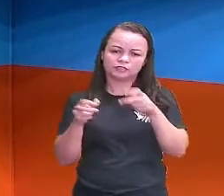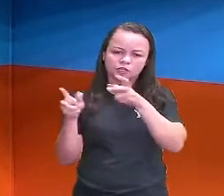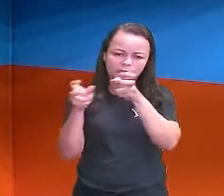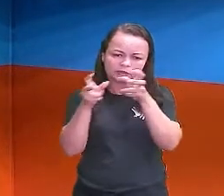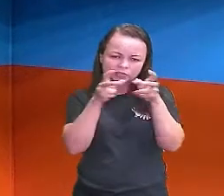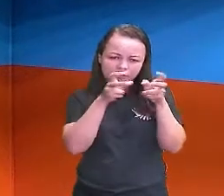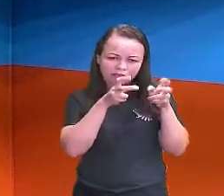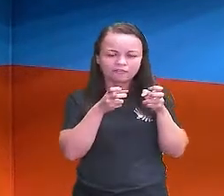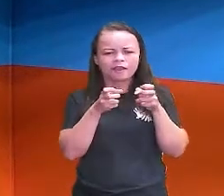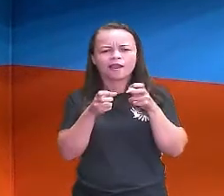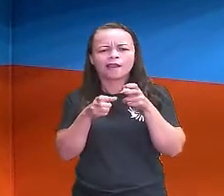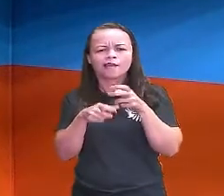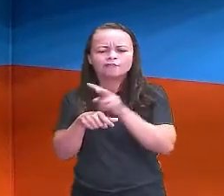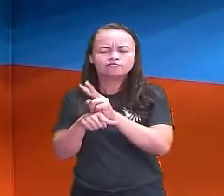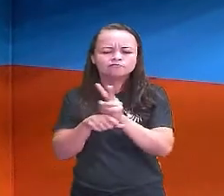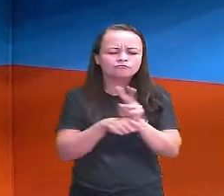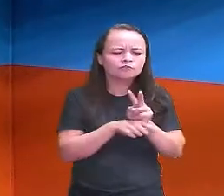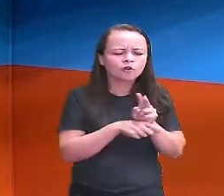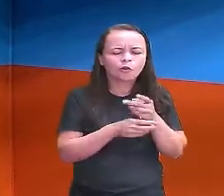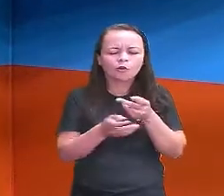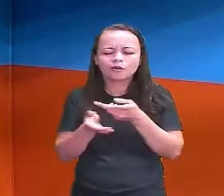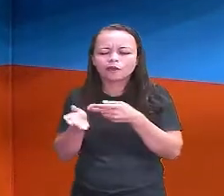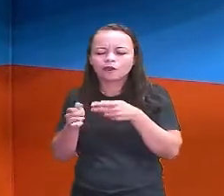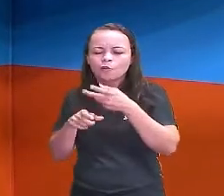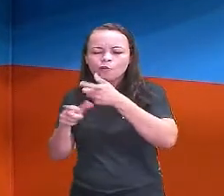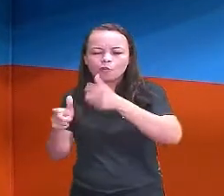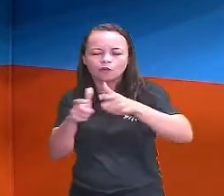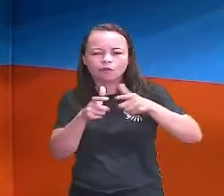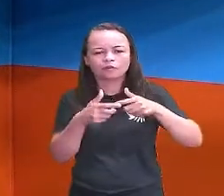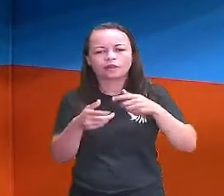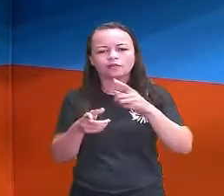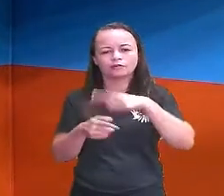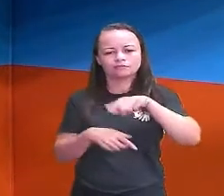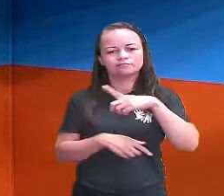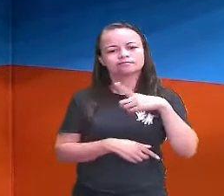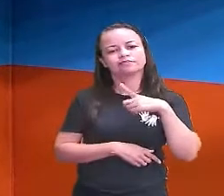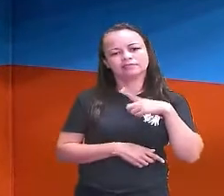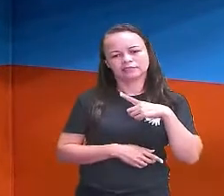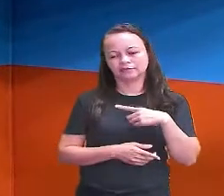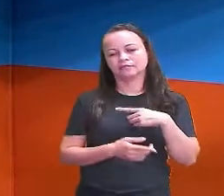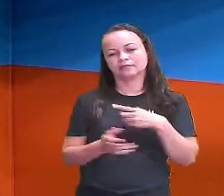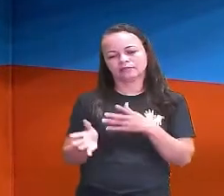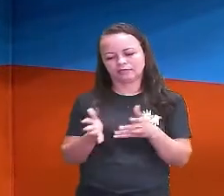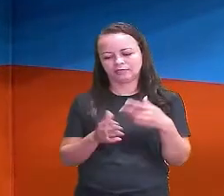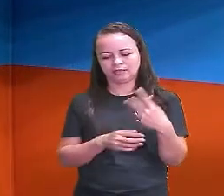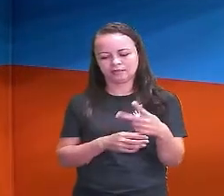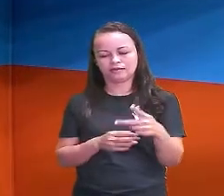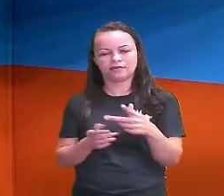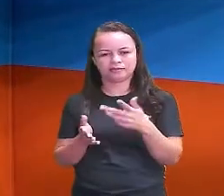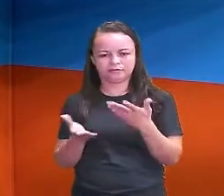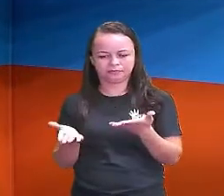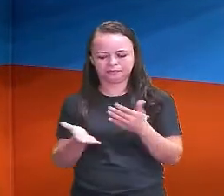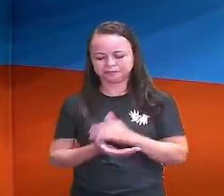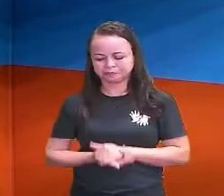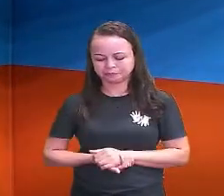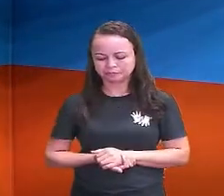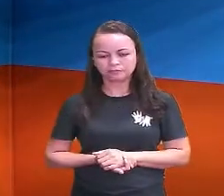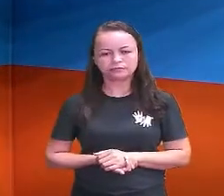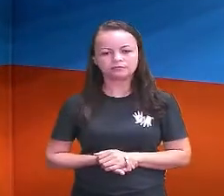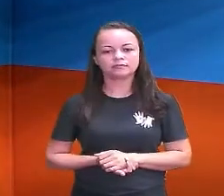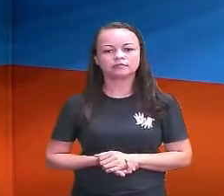bancar um detetive e ver aonde no seu dia a dia essas figuras geométricas aparecem, tá